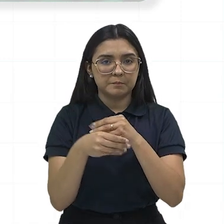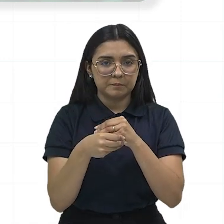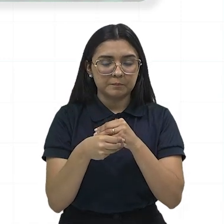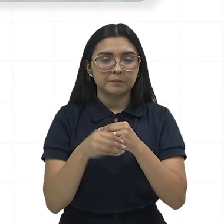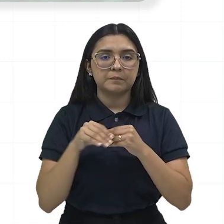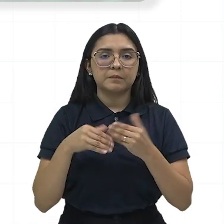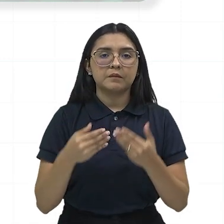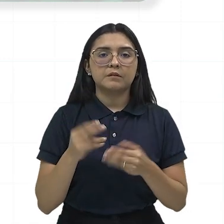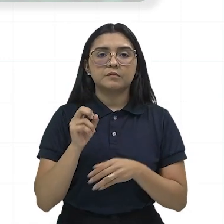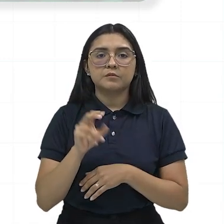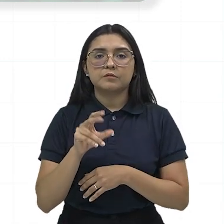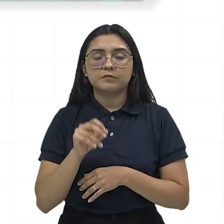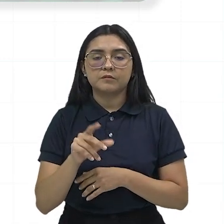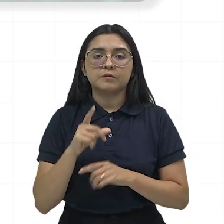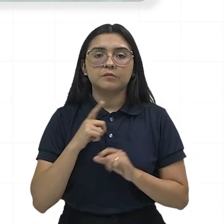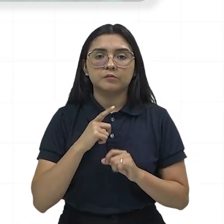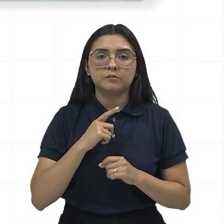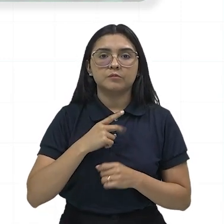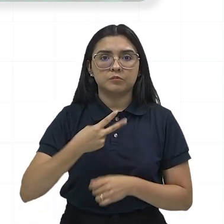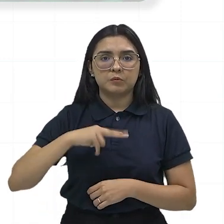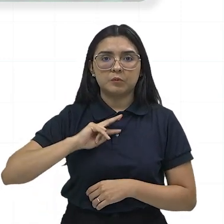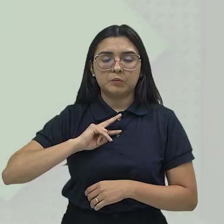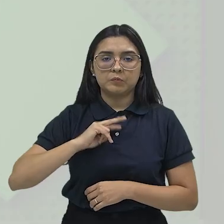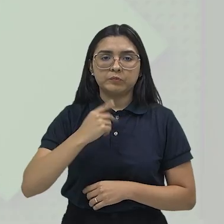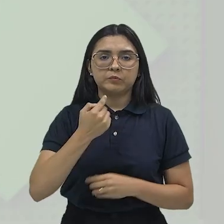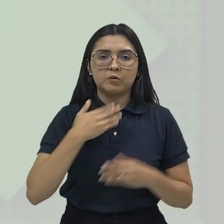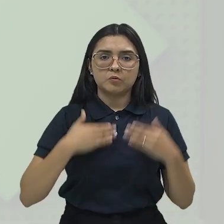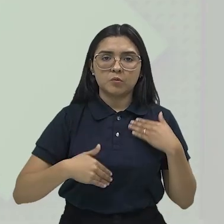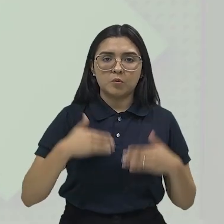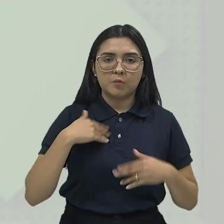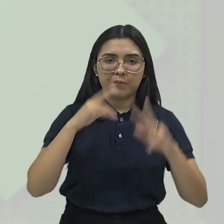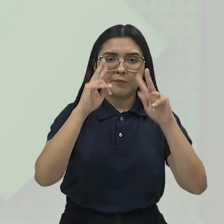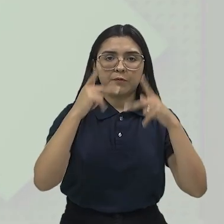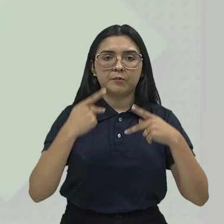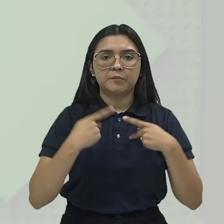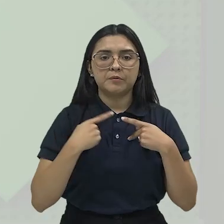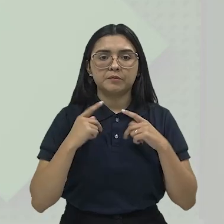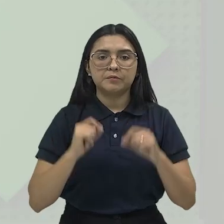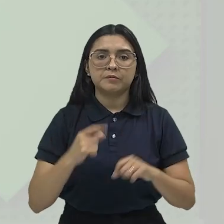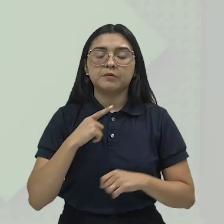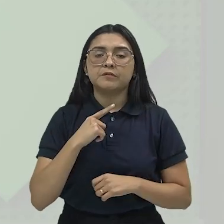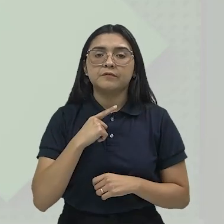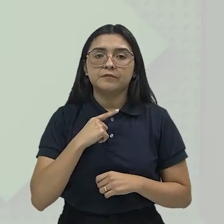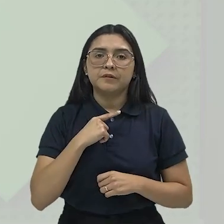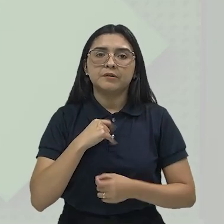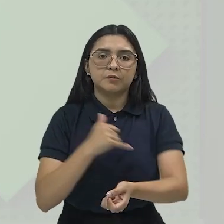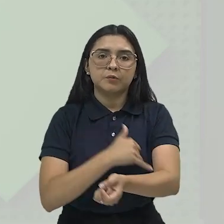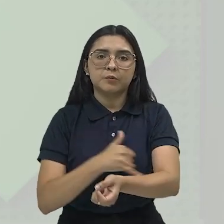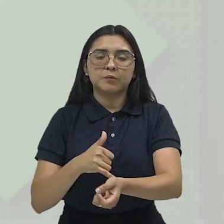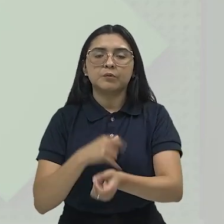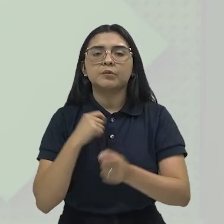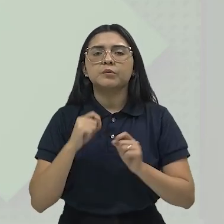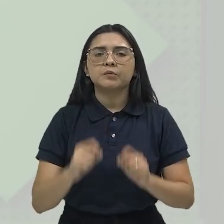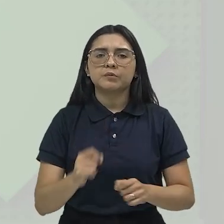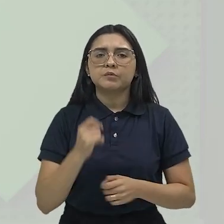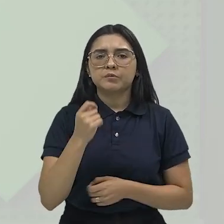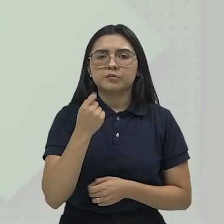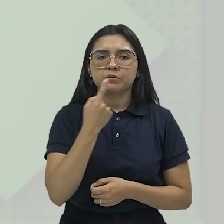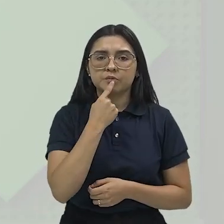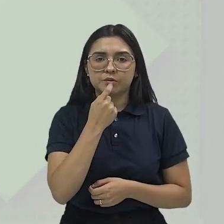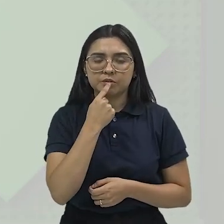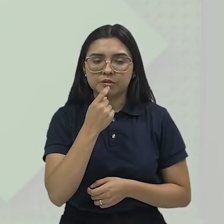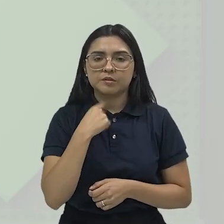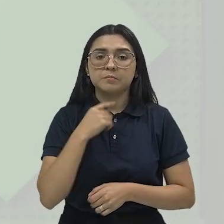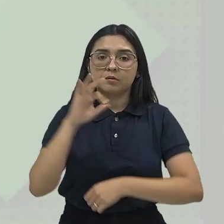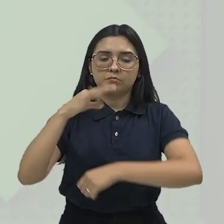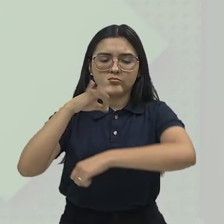esse vírus ao entrar em contato com o nosso organismo, gente, ele vai entrar na corrente sanguínea através da picada do